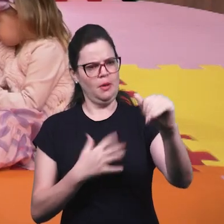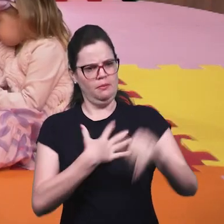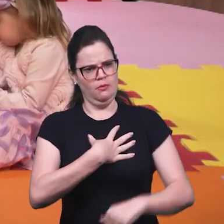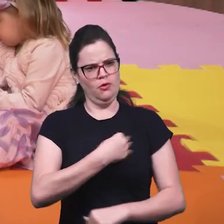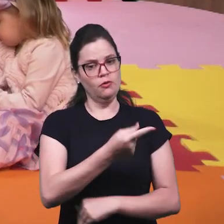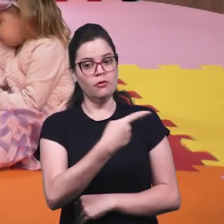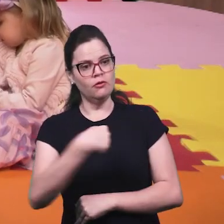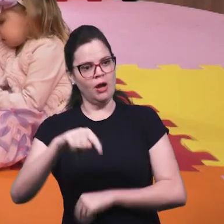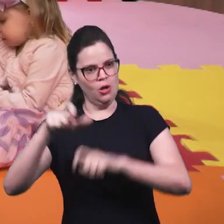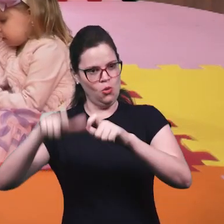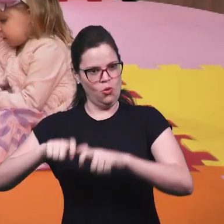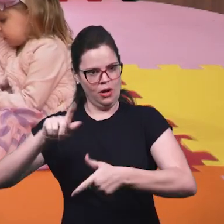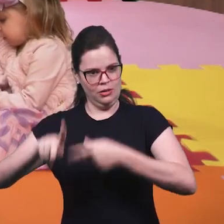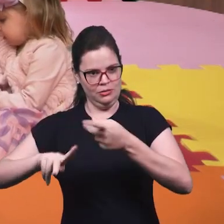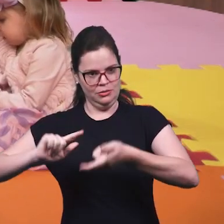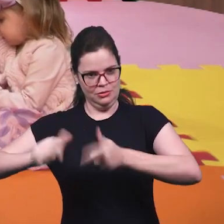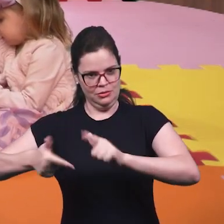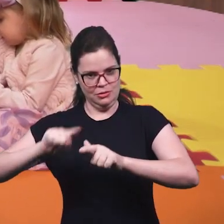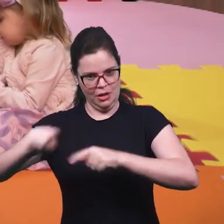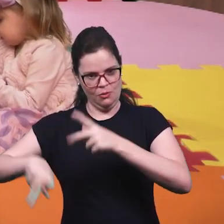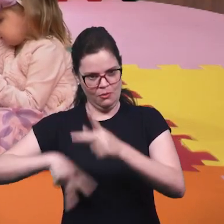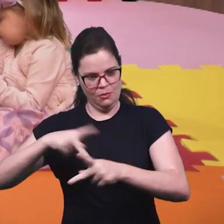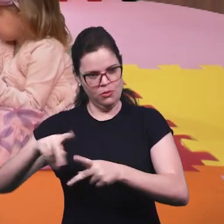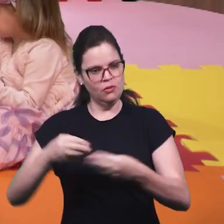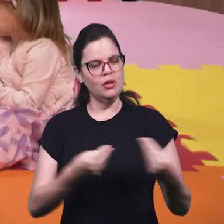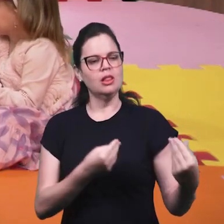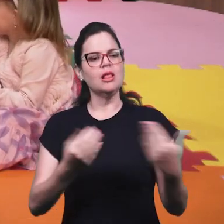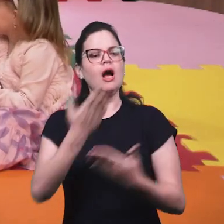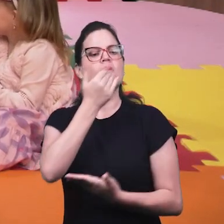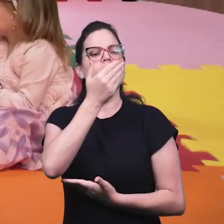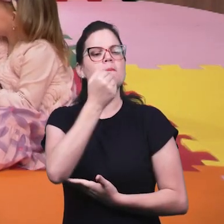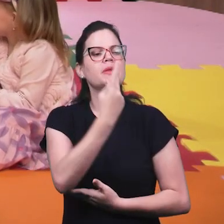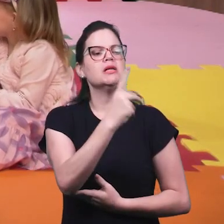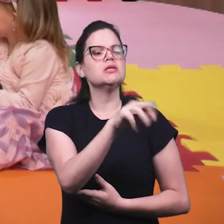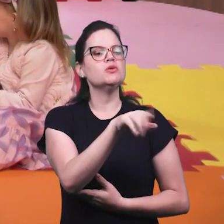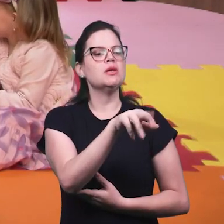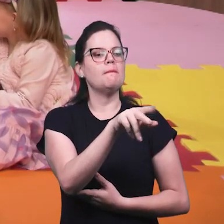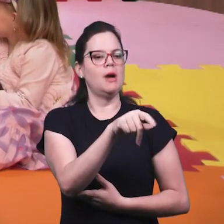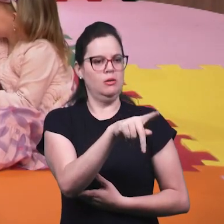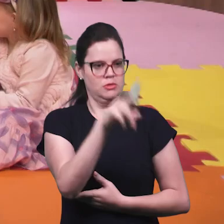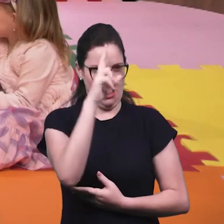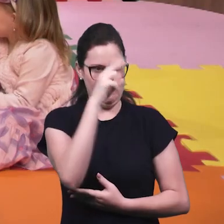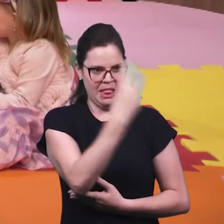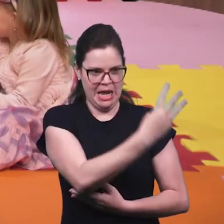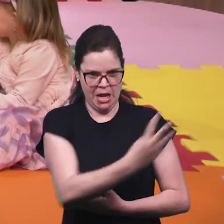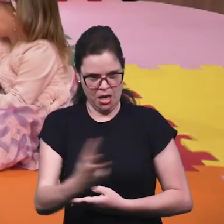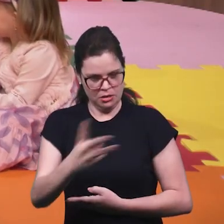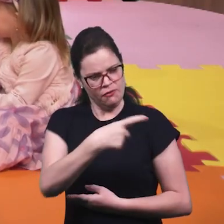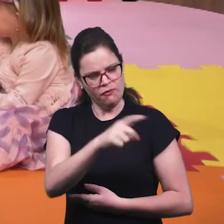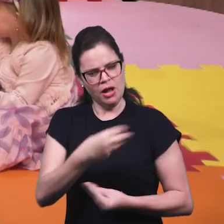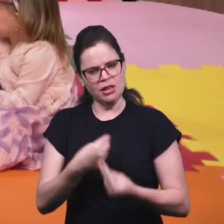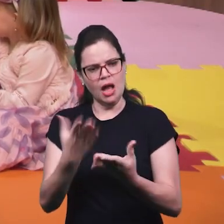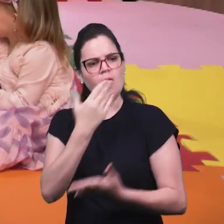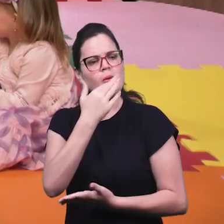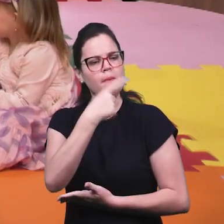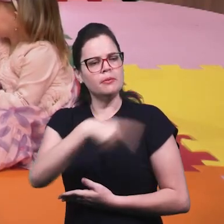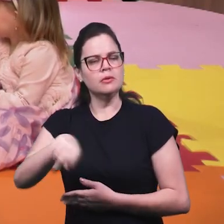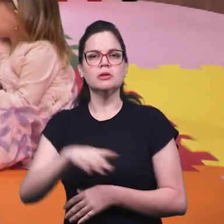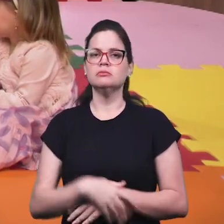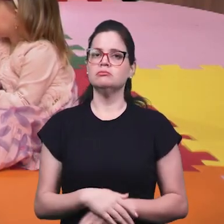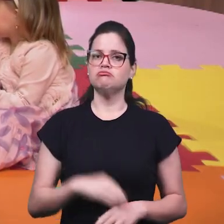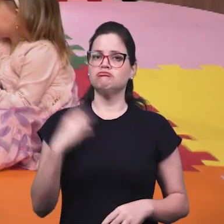exército de Israel e vai levar mantimento para os seus irmãos, comida para os seus irmãos. Davi era um filho muito